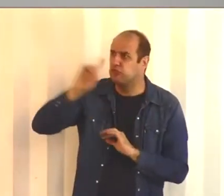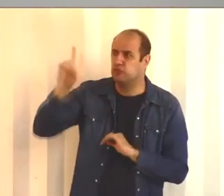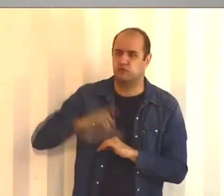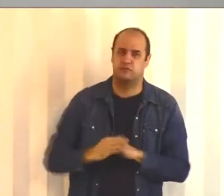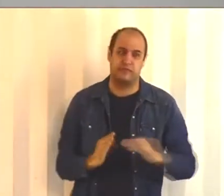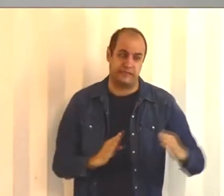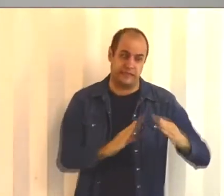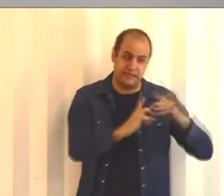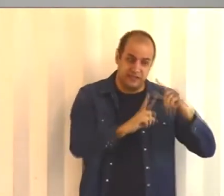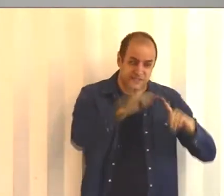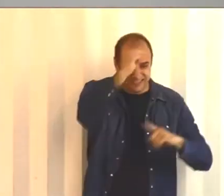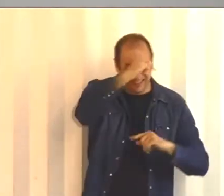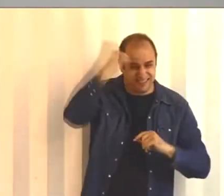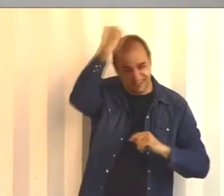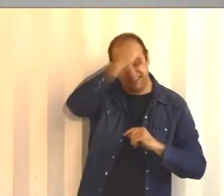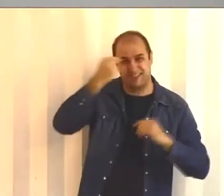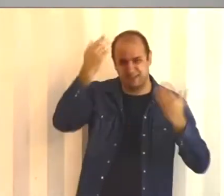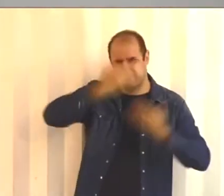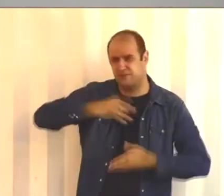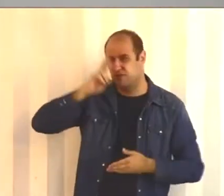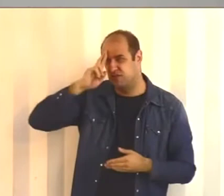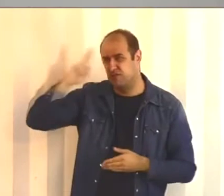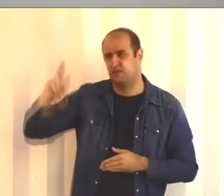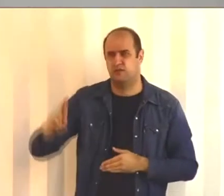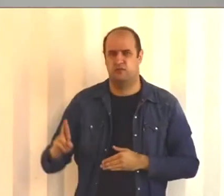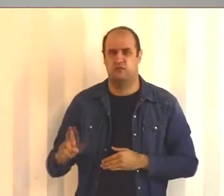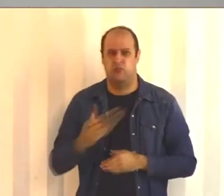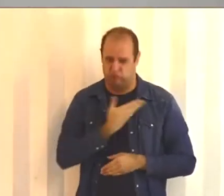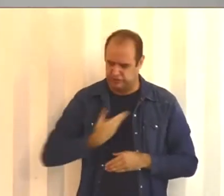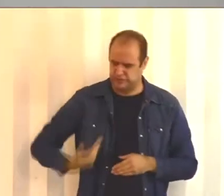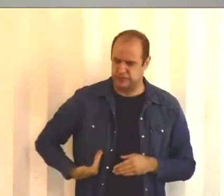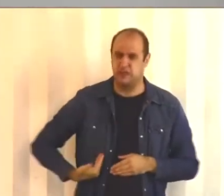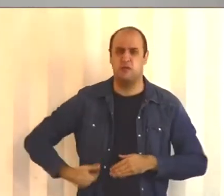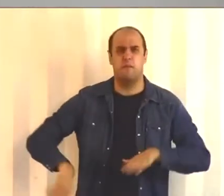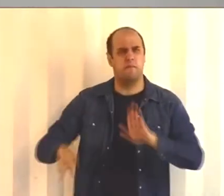ao Senhor, e assim como o Estado é do Senhor.